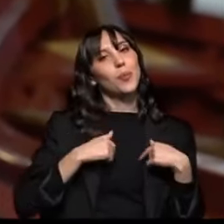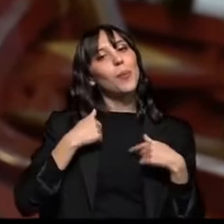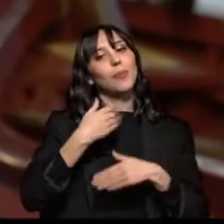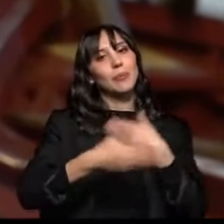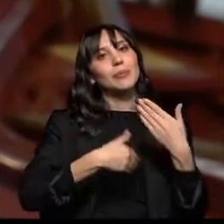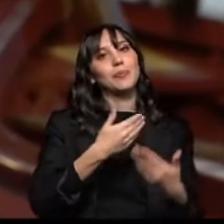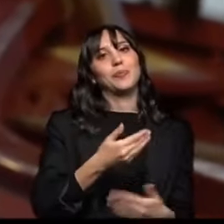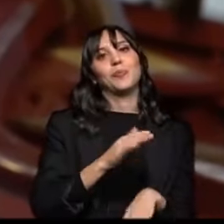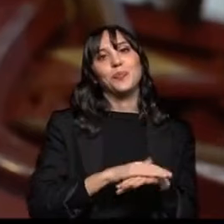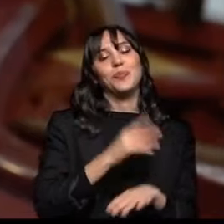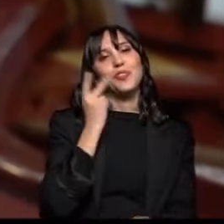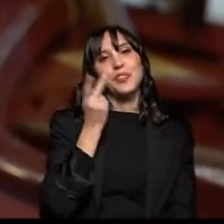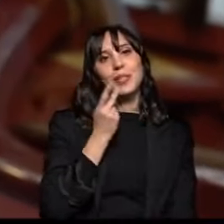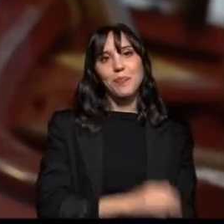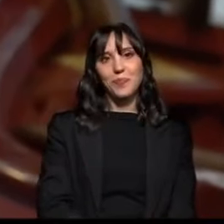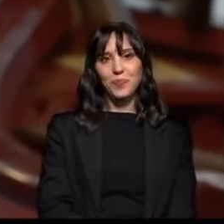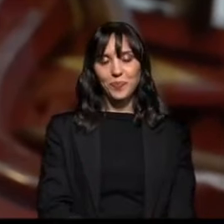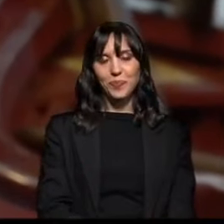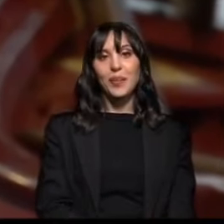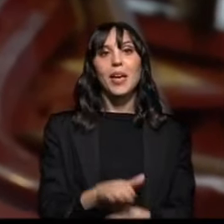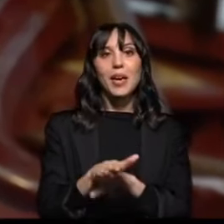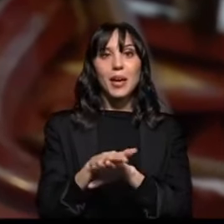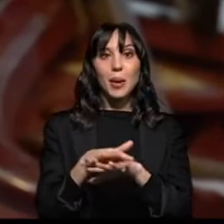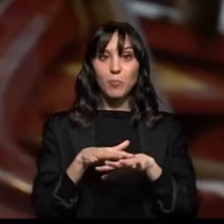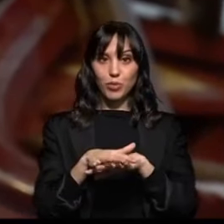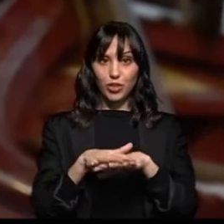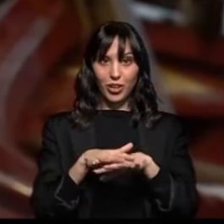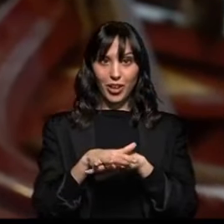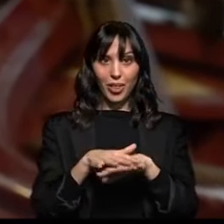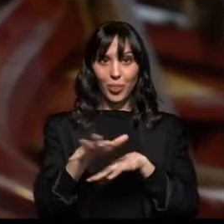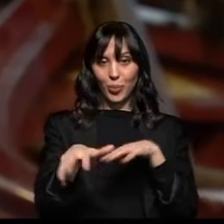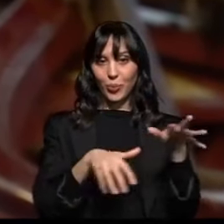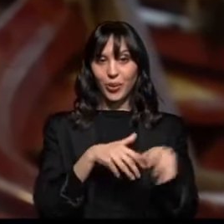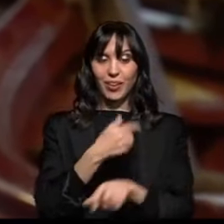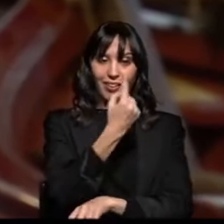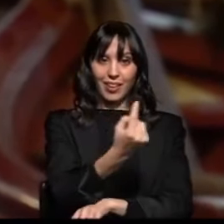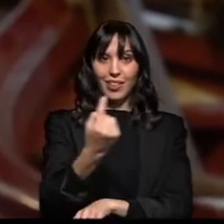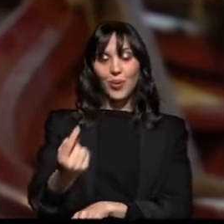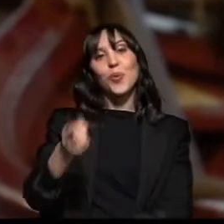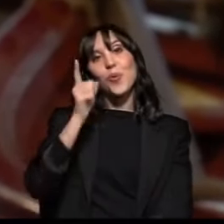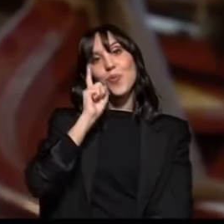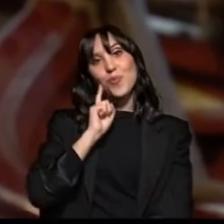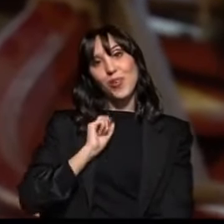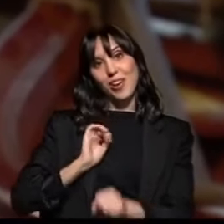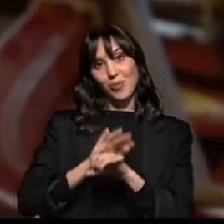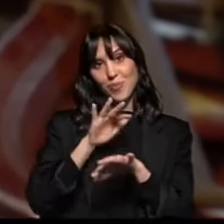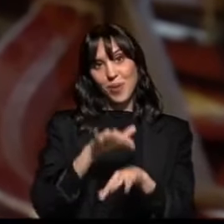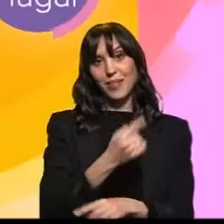A cada pescador, a cada mulher do mar, obrigado.